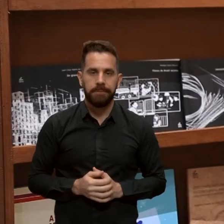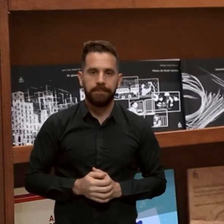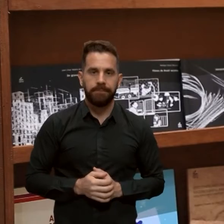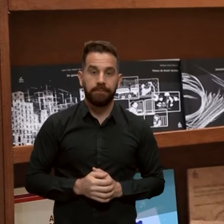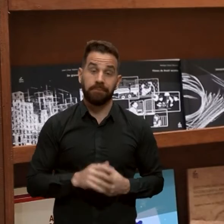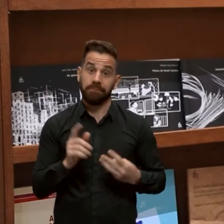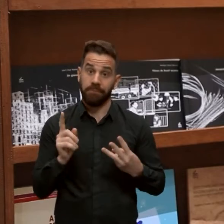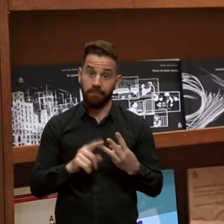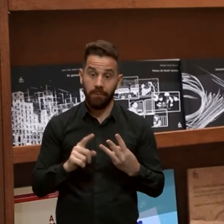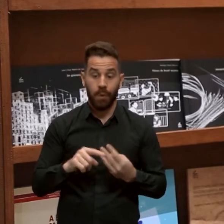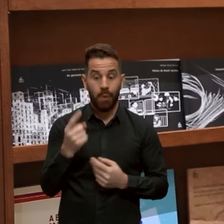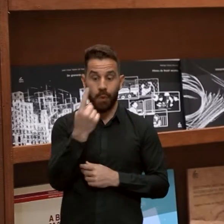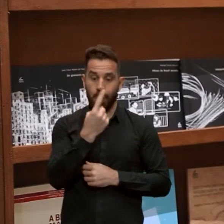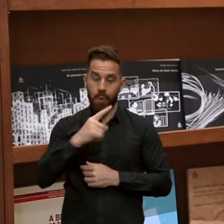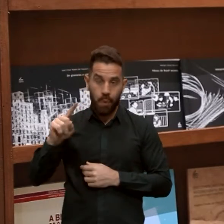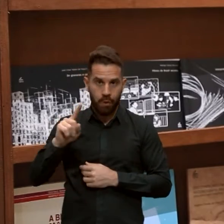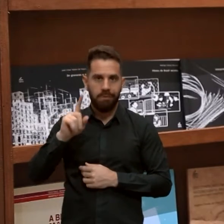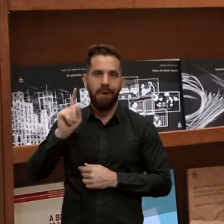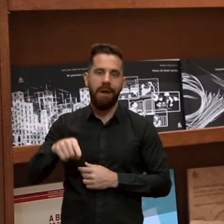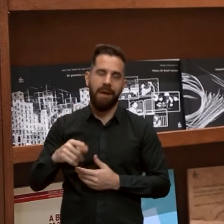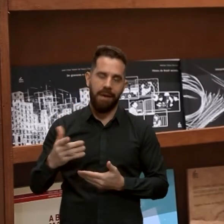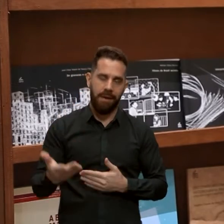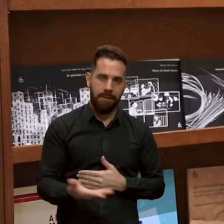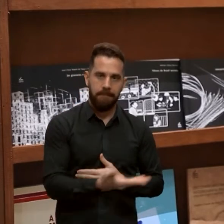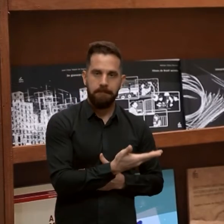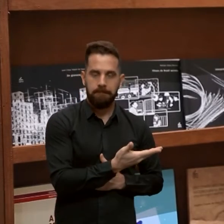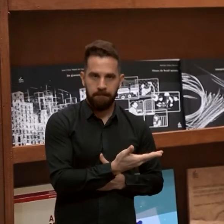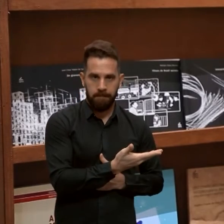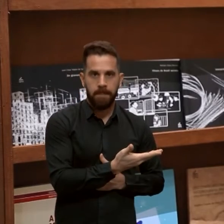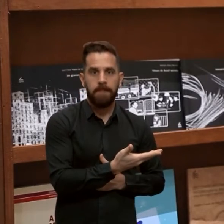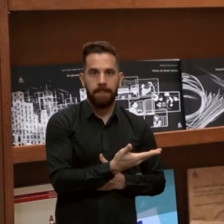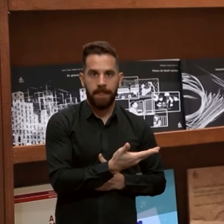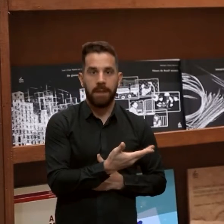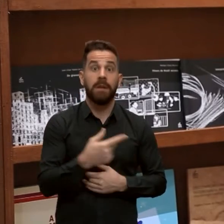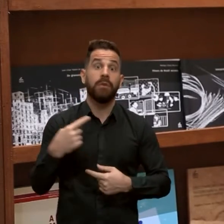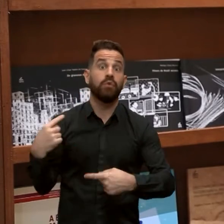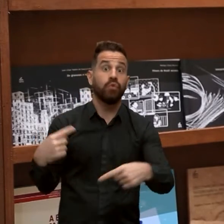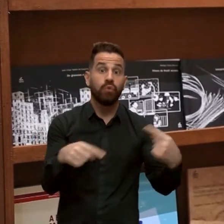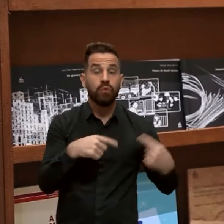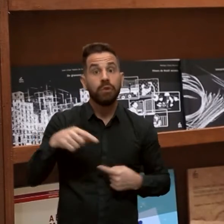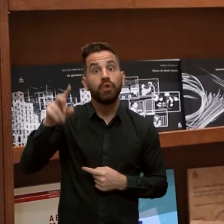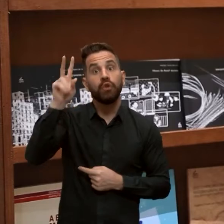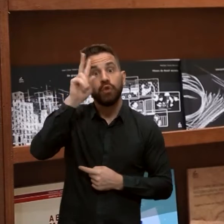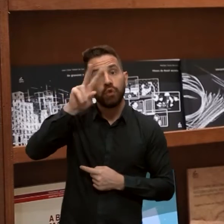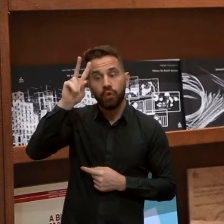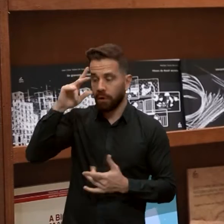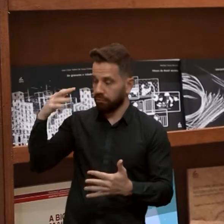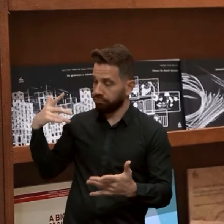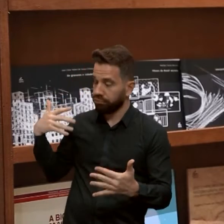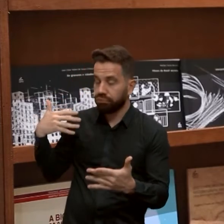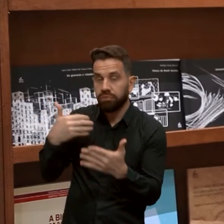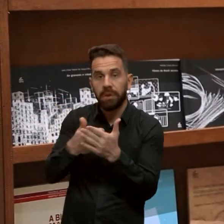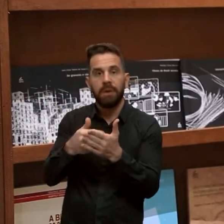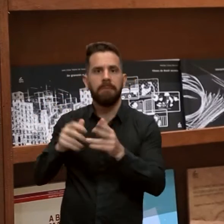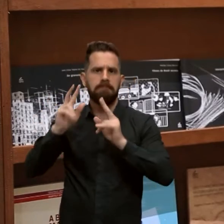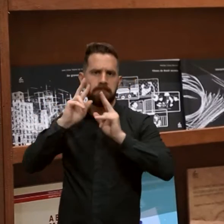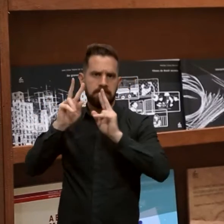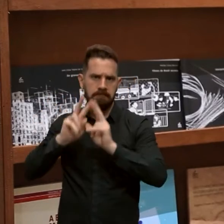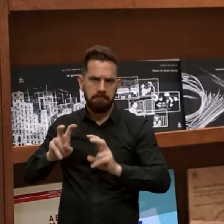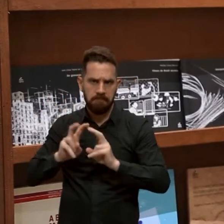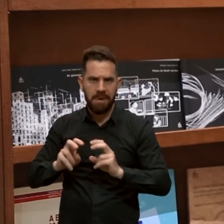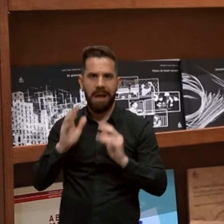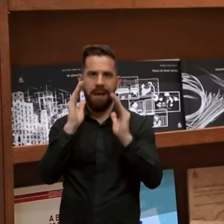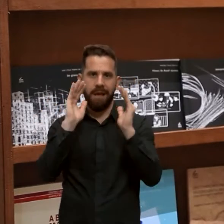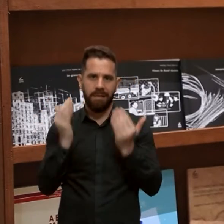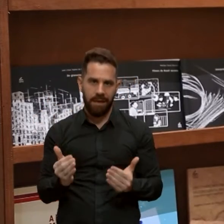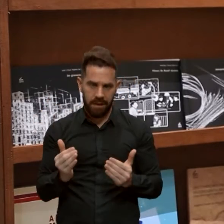hoje, trazemos Discutindo Histórias da Historiografia Brasileira, uma abordagem analítica, de Rogério Chaves